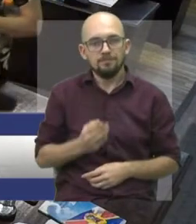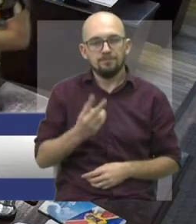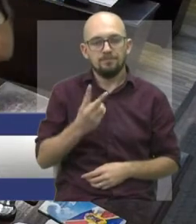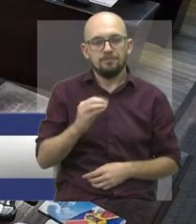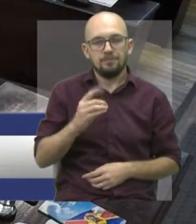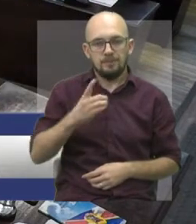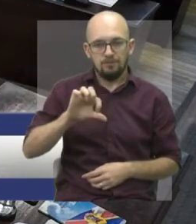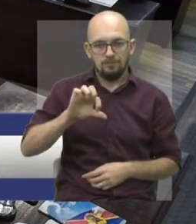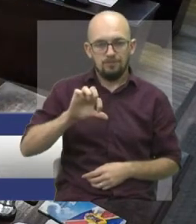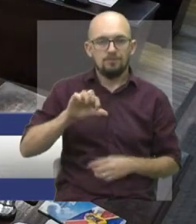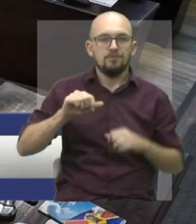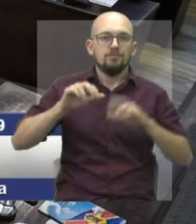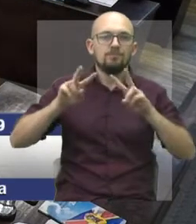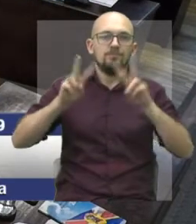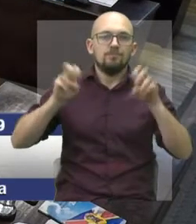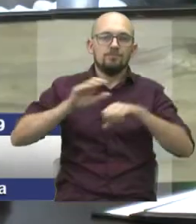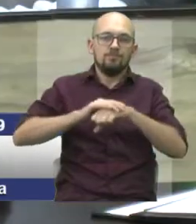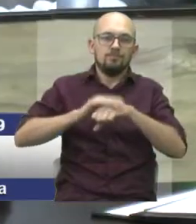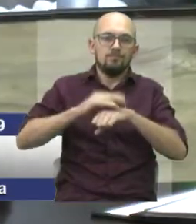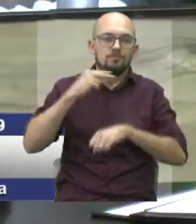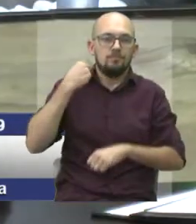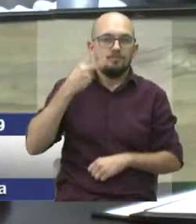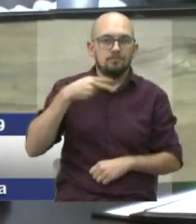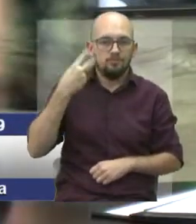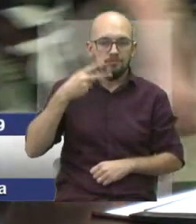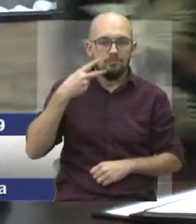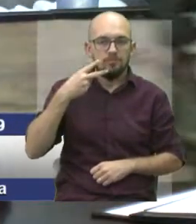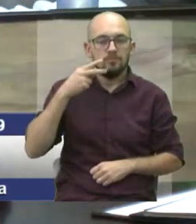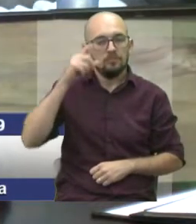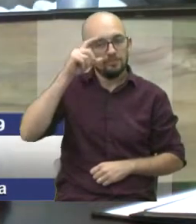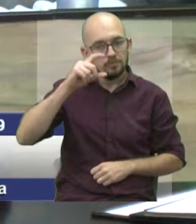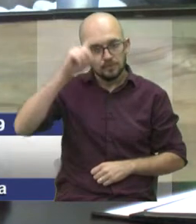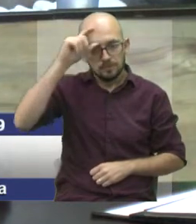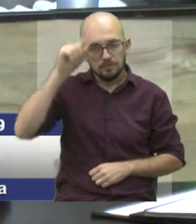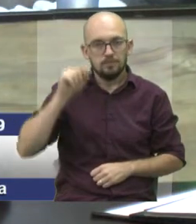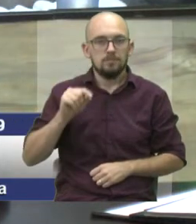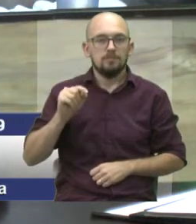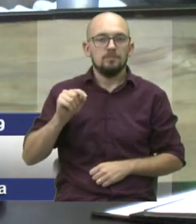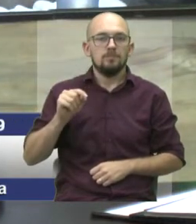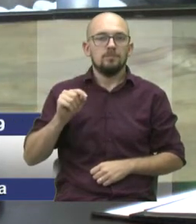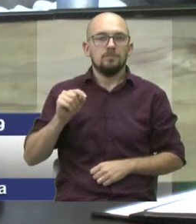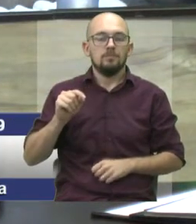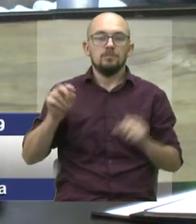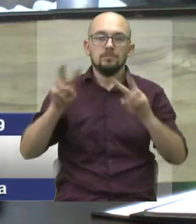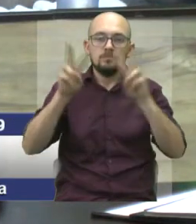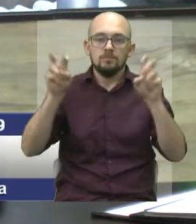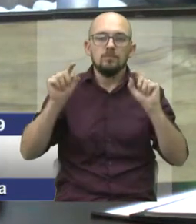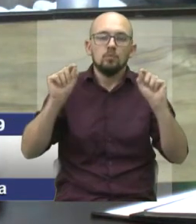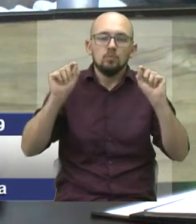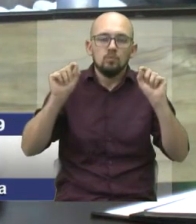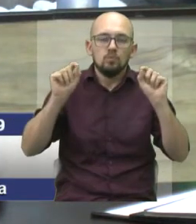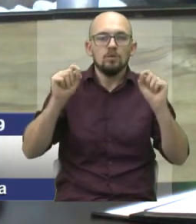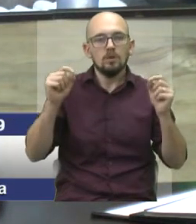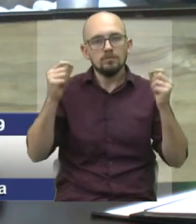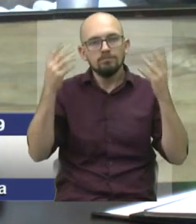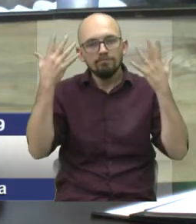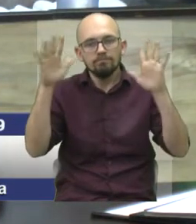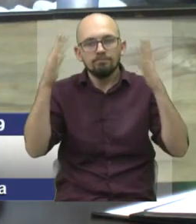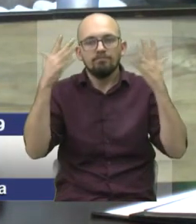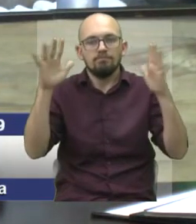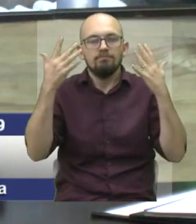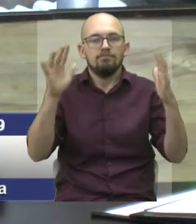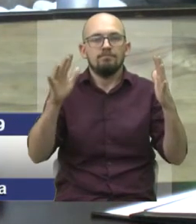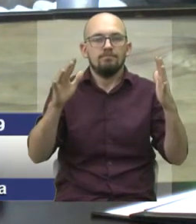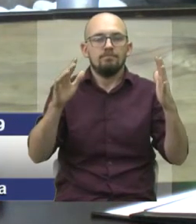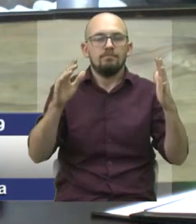23/2019. Autoria, vereador José Fernando Barbieri. moção de congratulações e